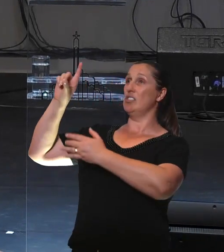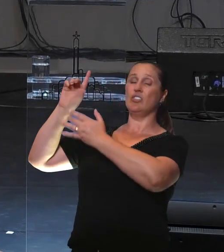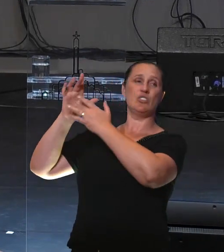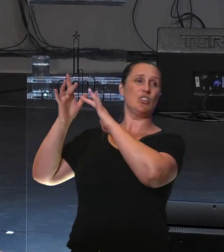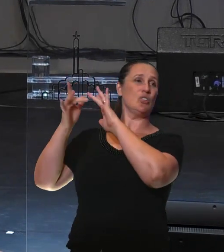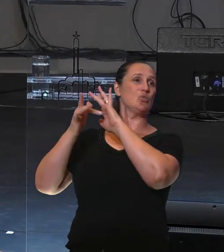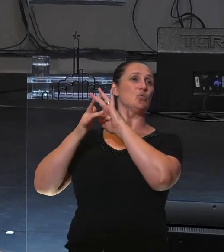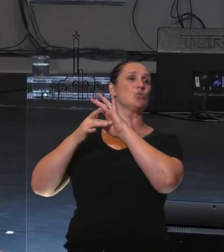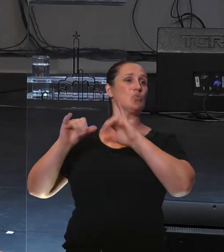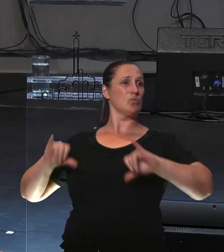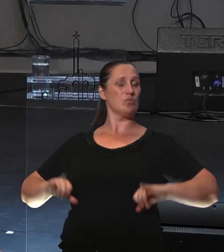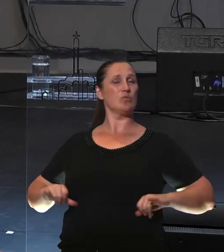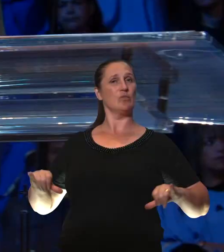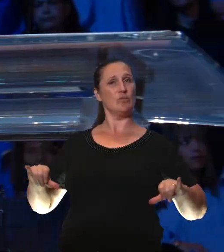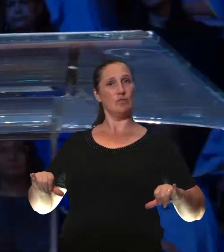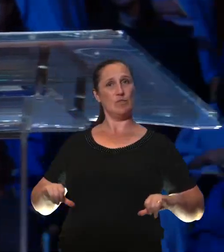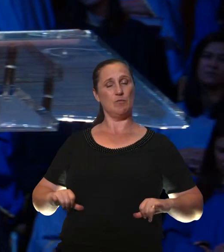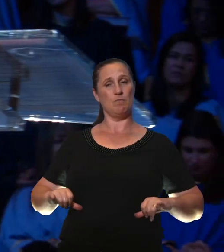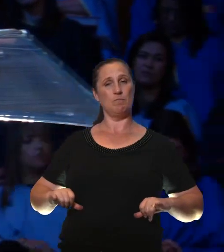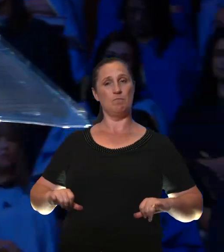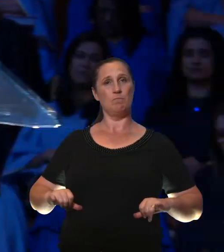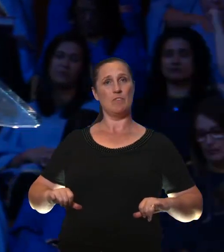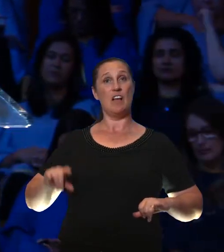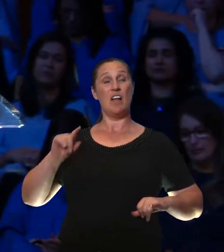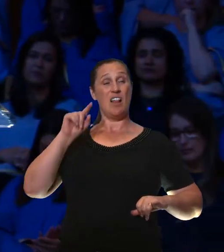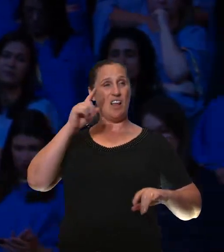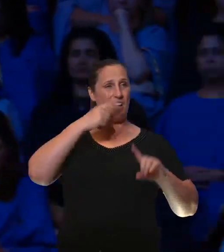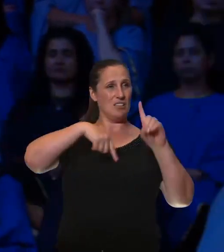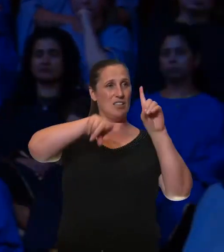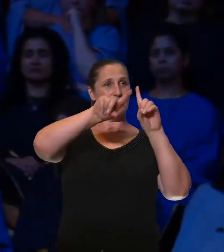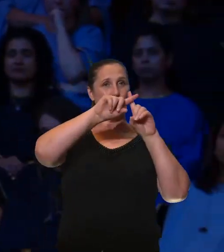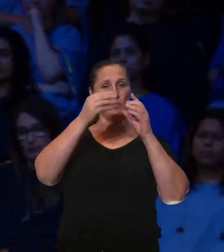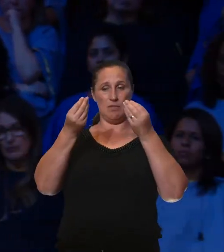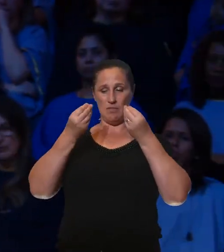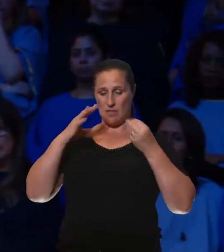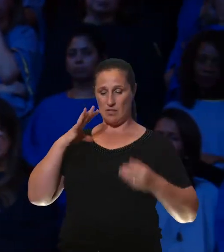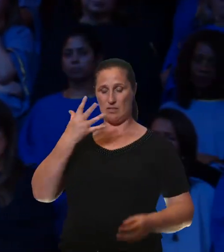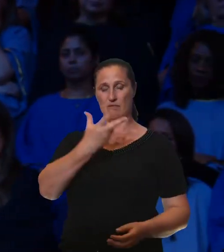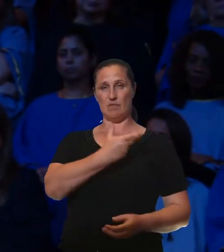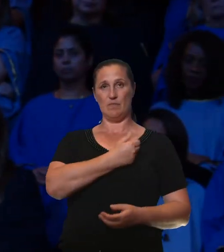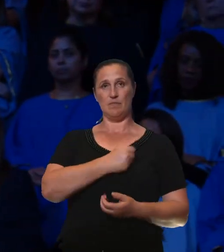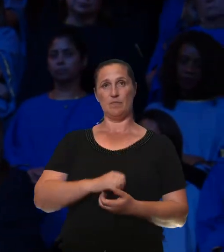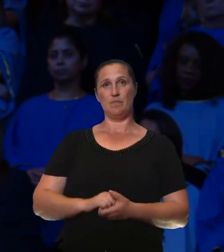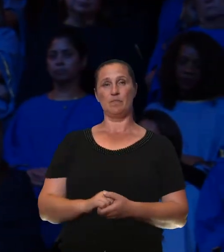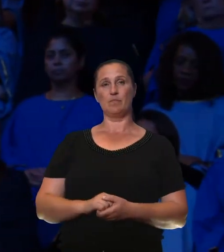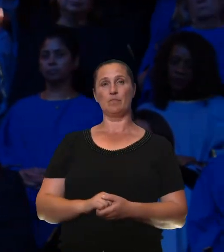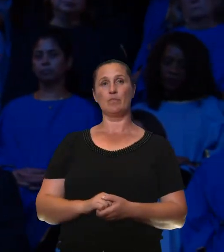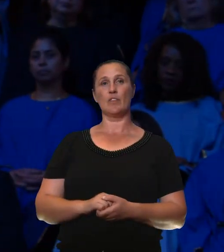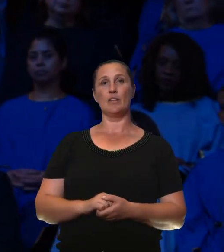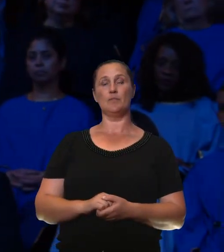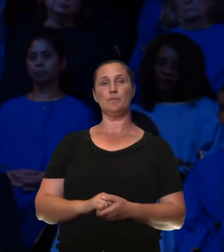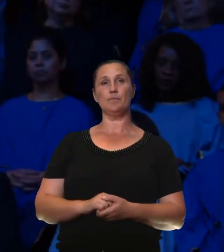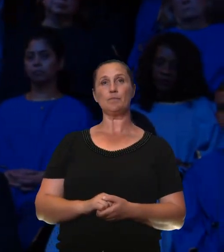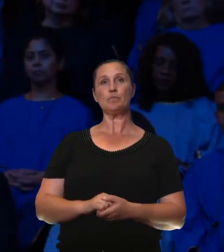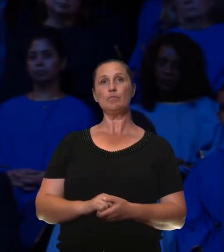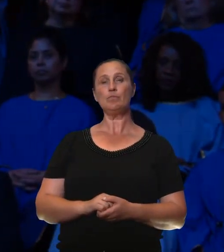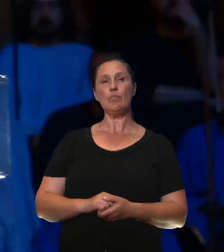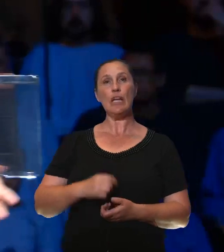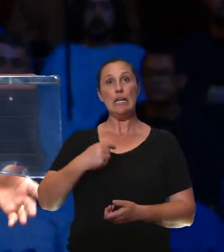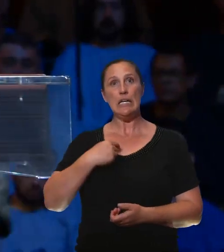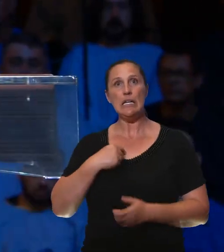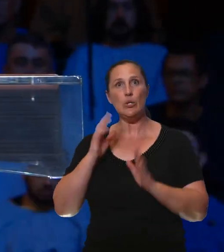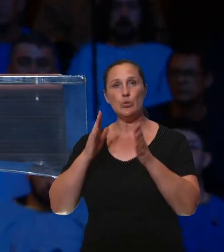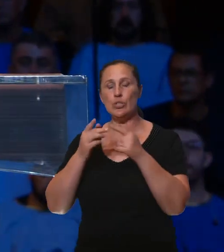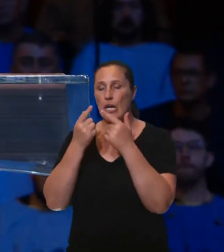o Senhor Jesus pagou para me salvar. E eu já com o olho mareado, falei: